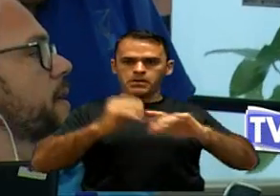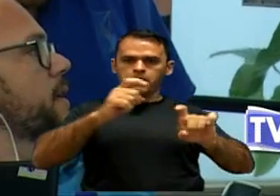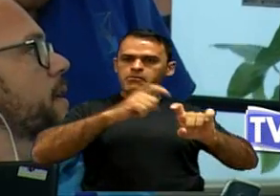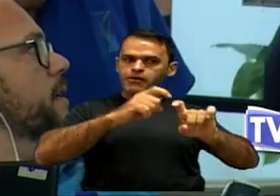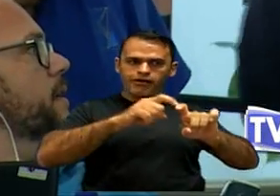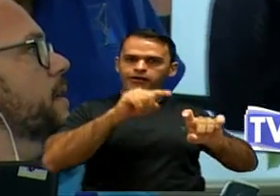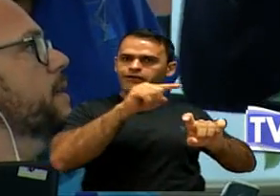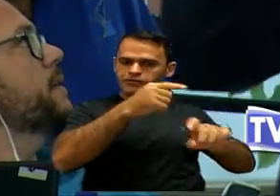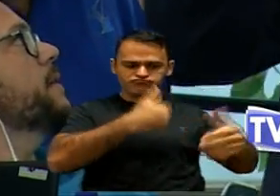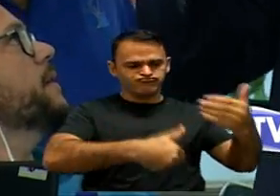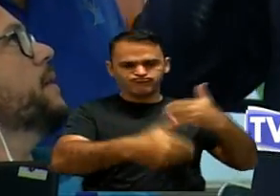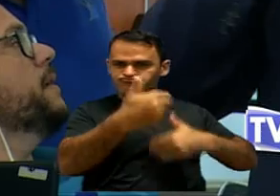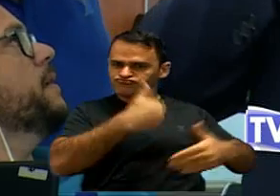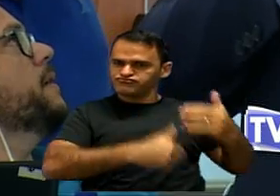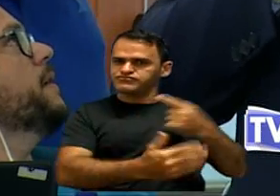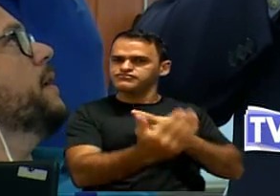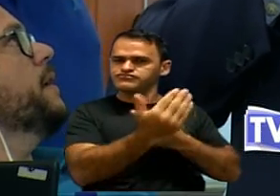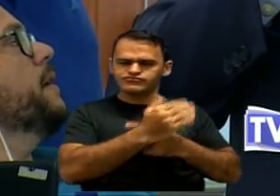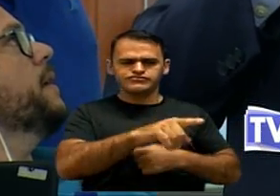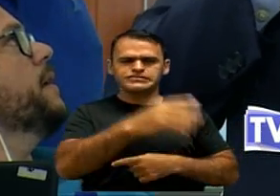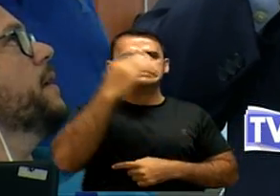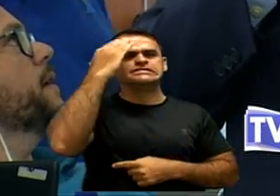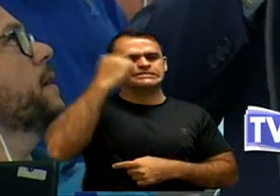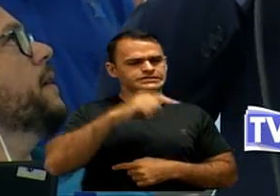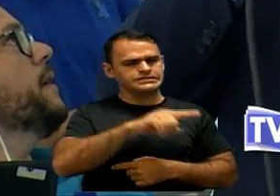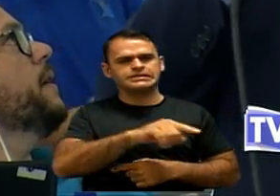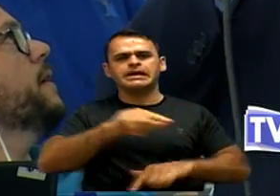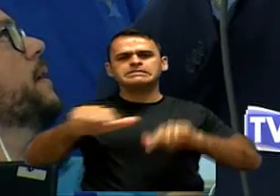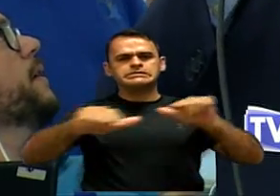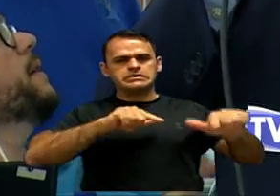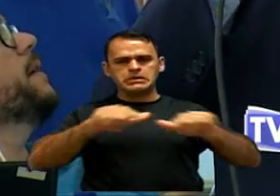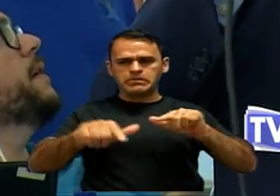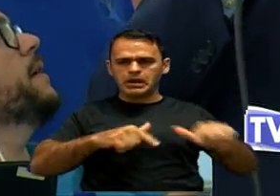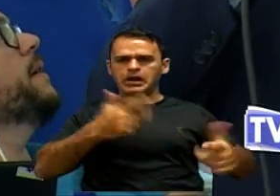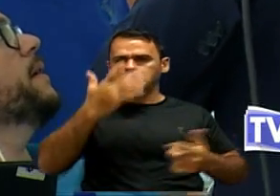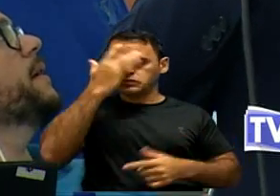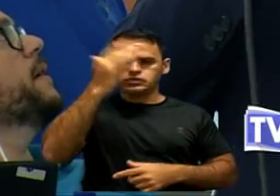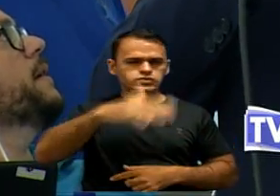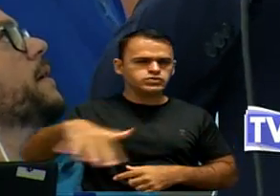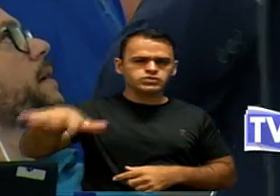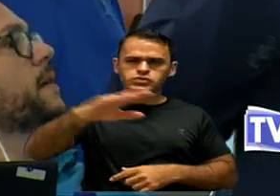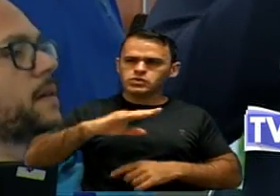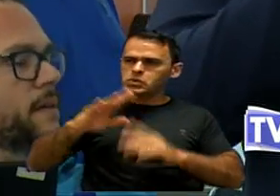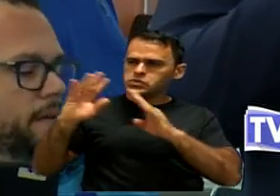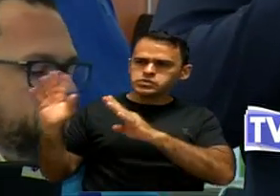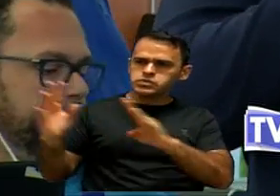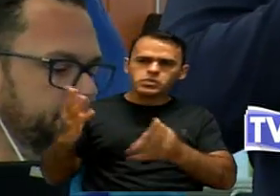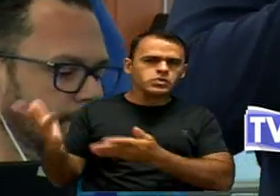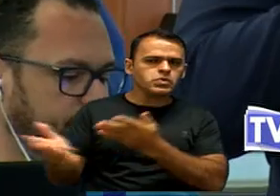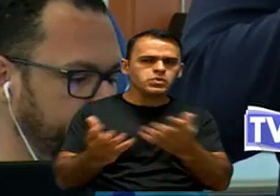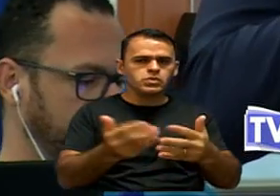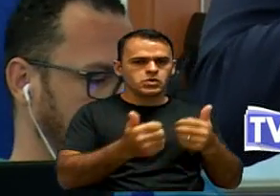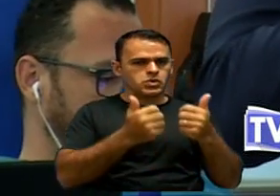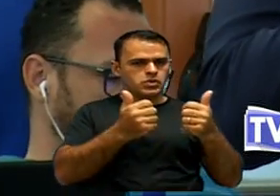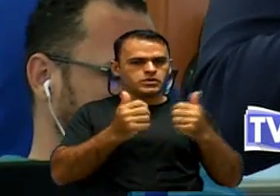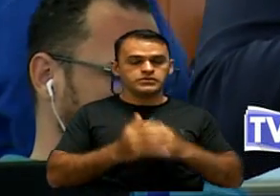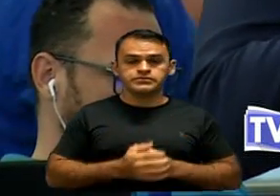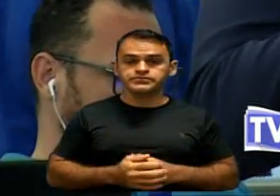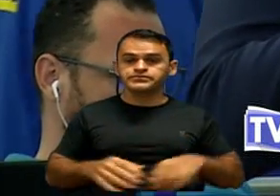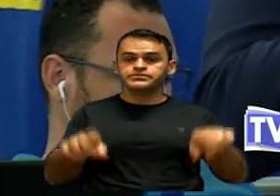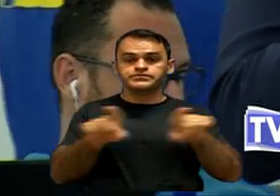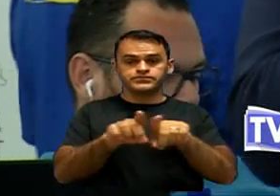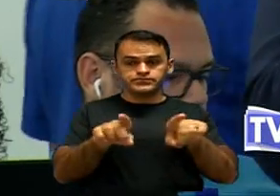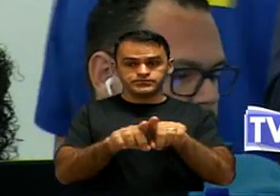médico. E eu sei a dedicação que você tem com seus pacientes, com seus eleitores e com a cidade de Sorocaba. E na mesma seara, eu